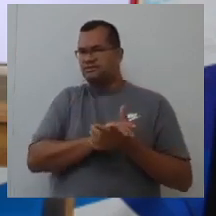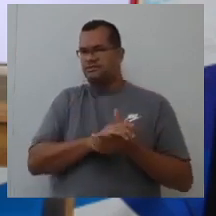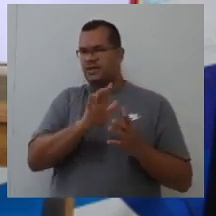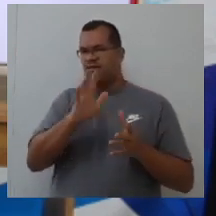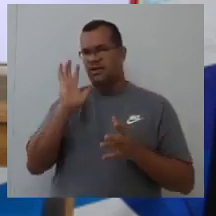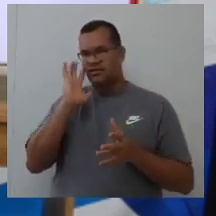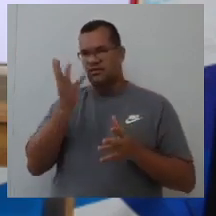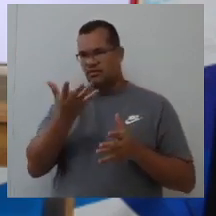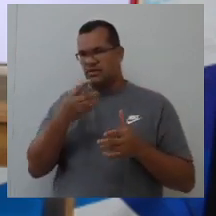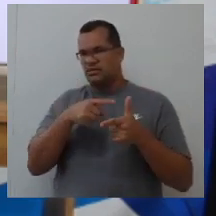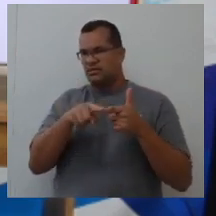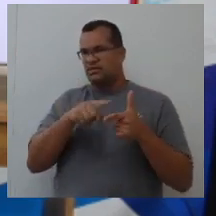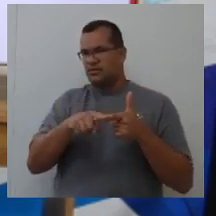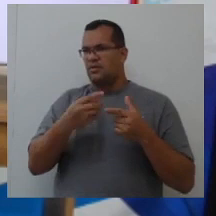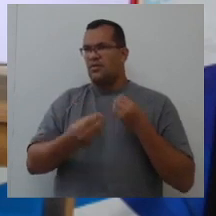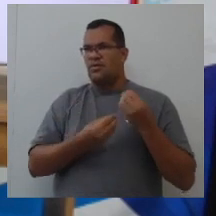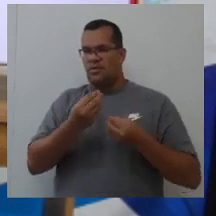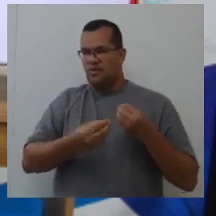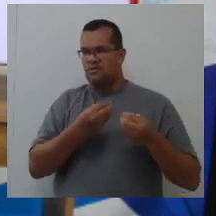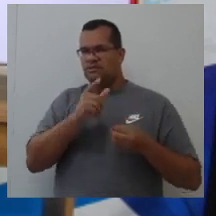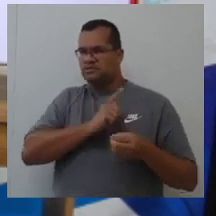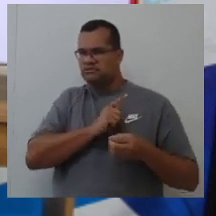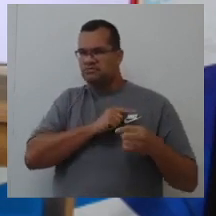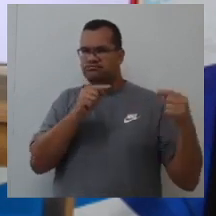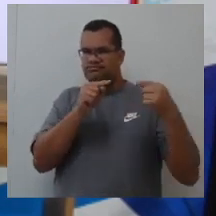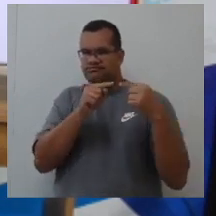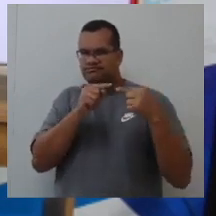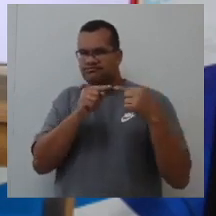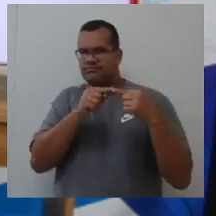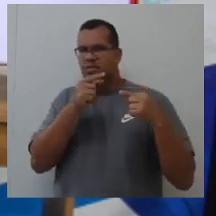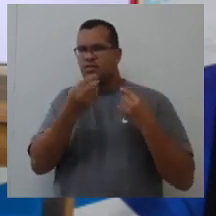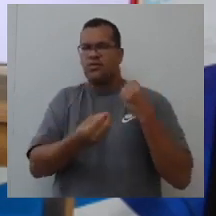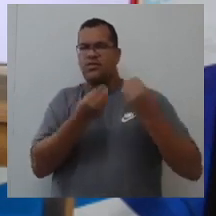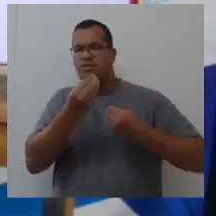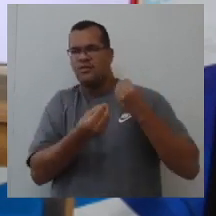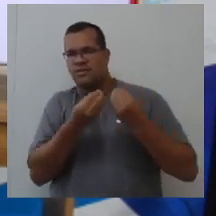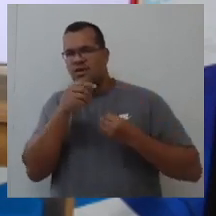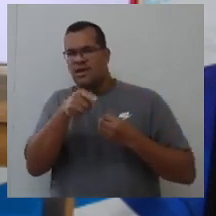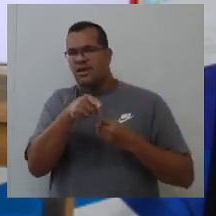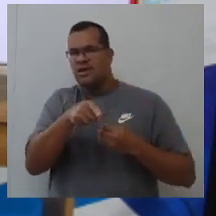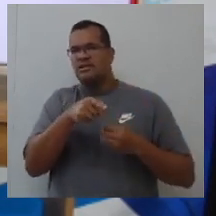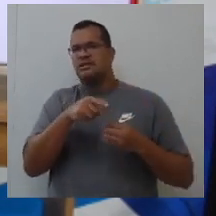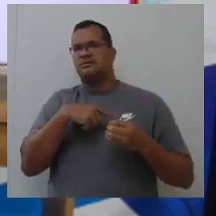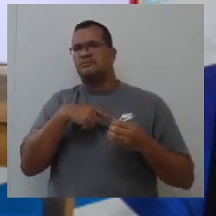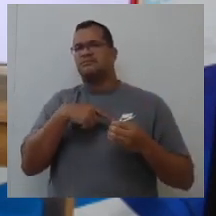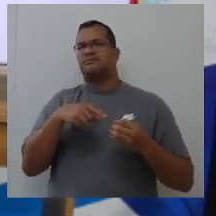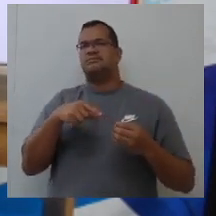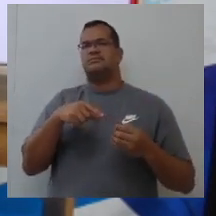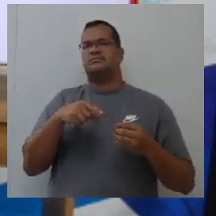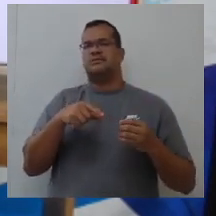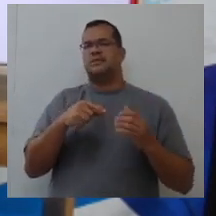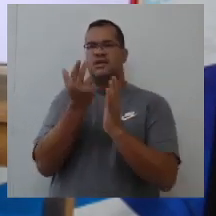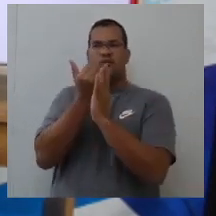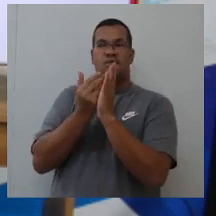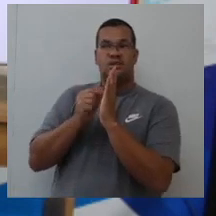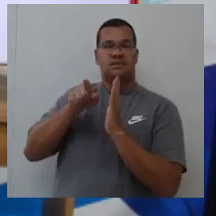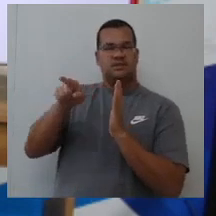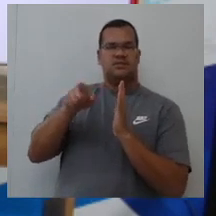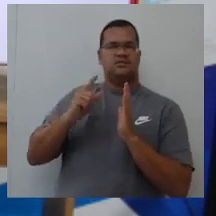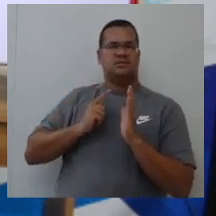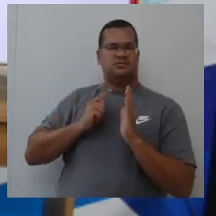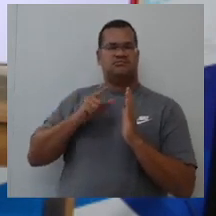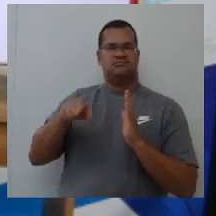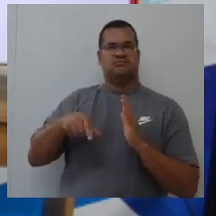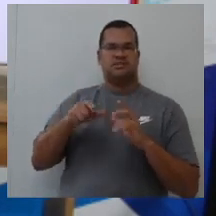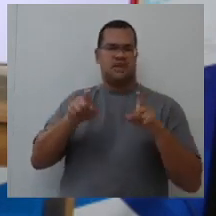vai resolver uma questão que tem muito a ver com a figura que aparece aí na tela do seu